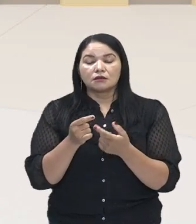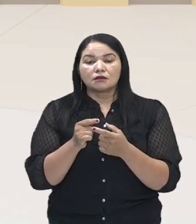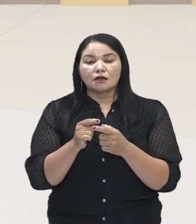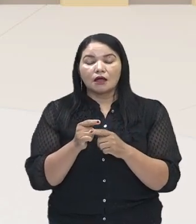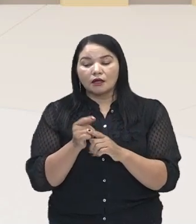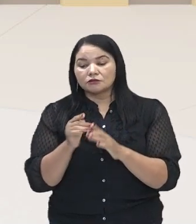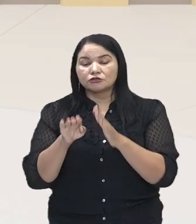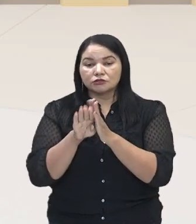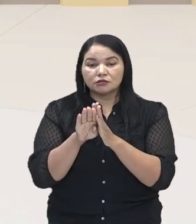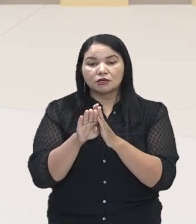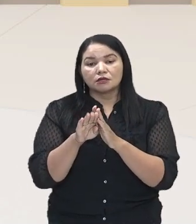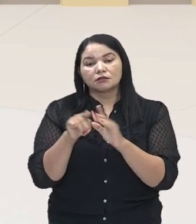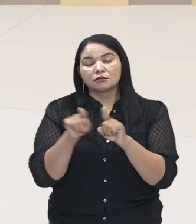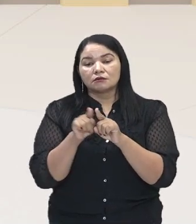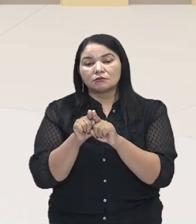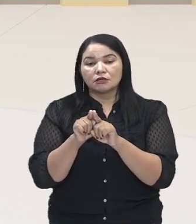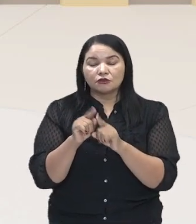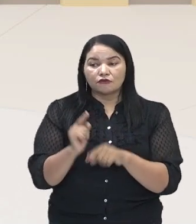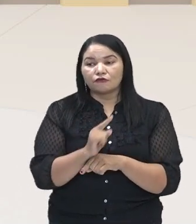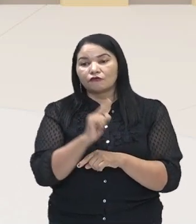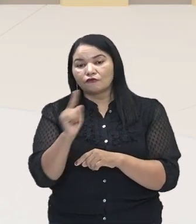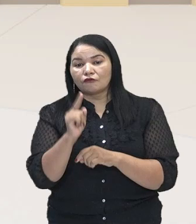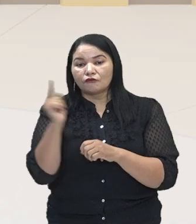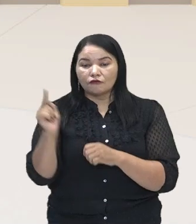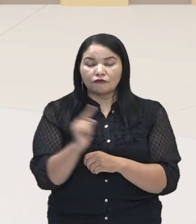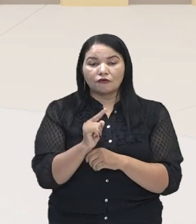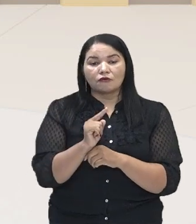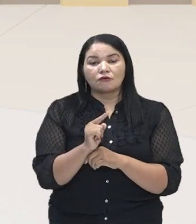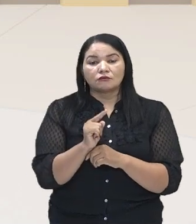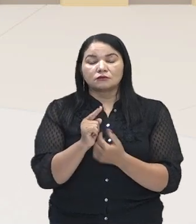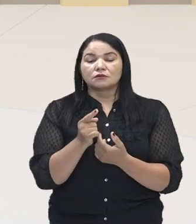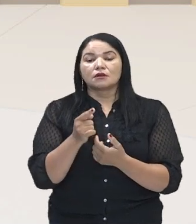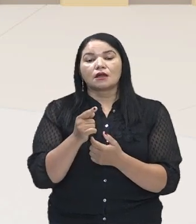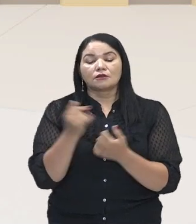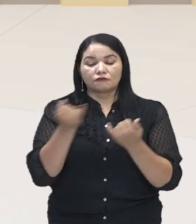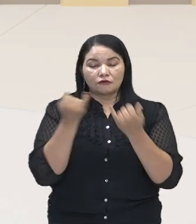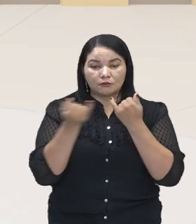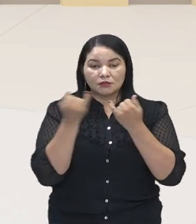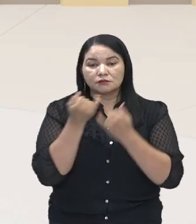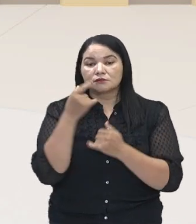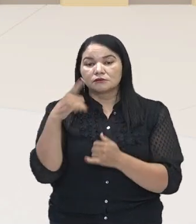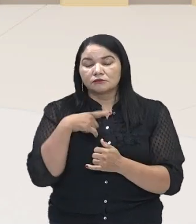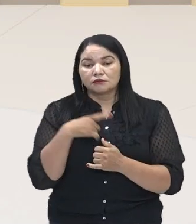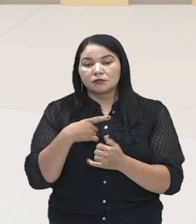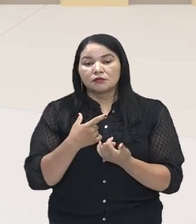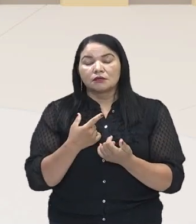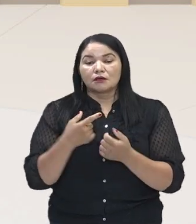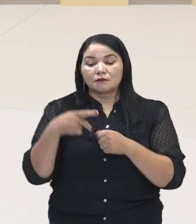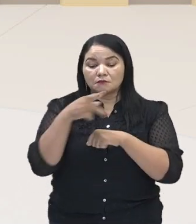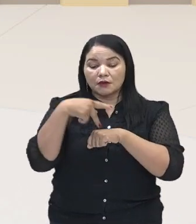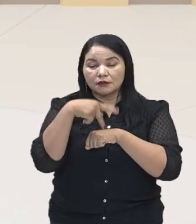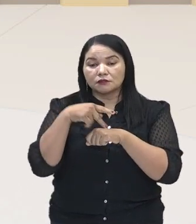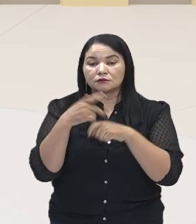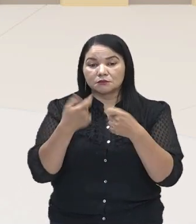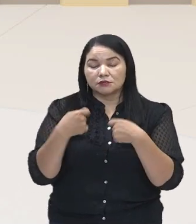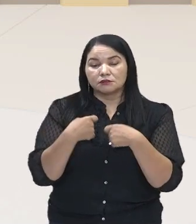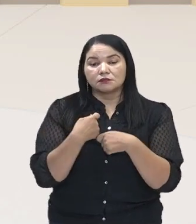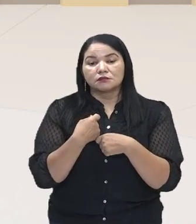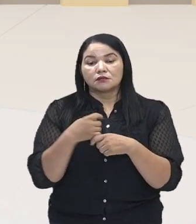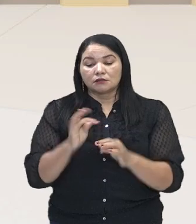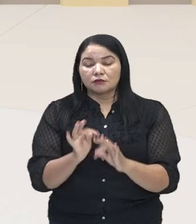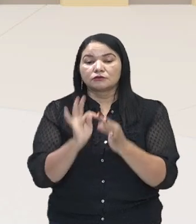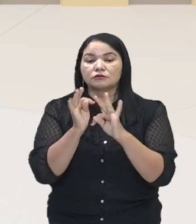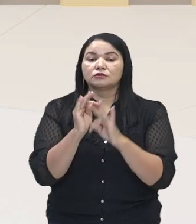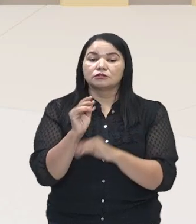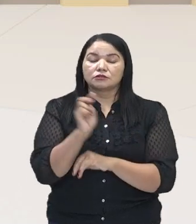de onde você está vindo. Os países precisam saber dessas informações para estarem seguros